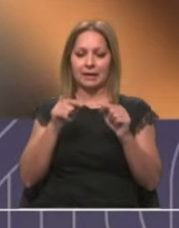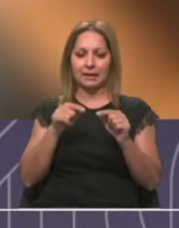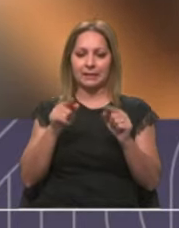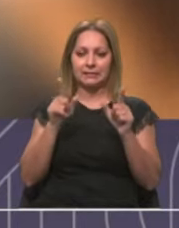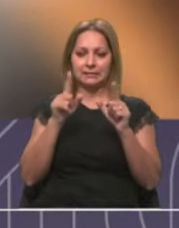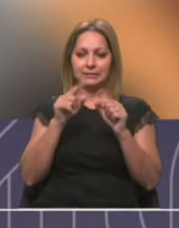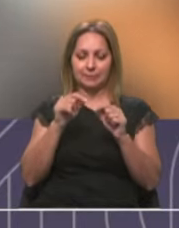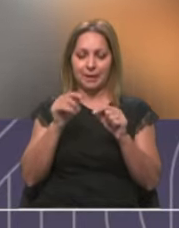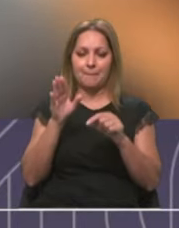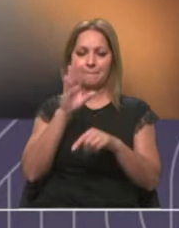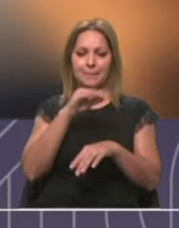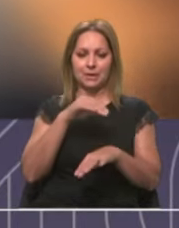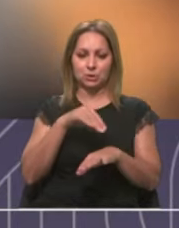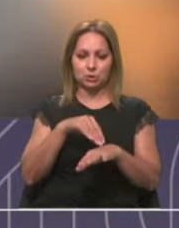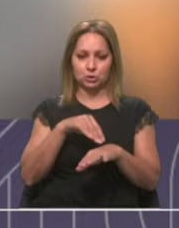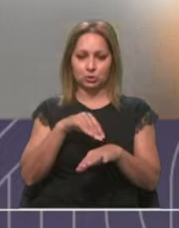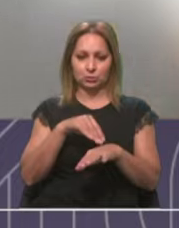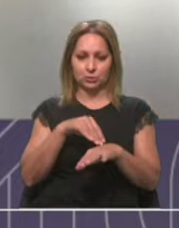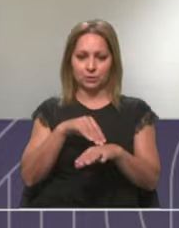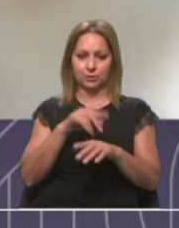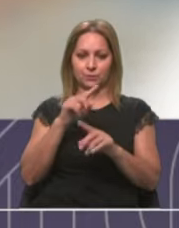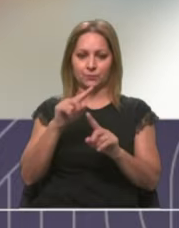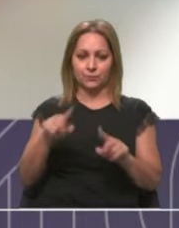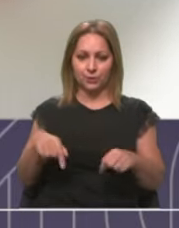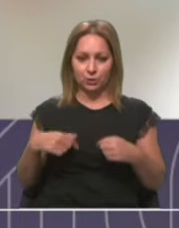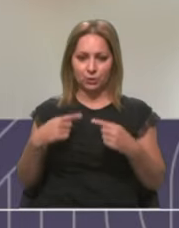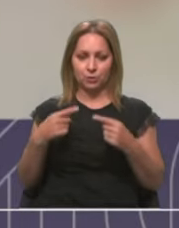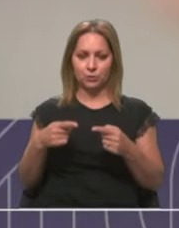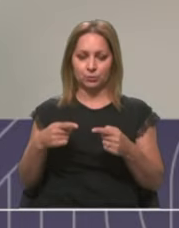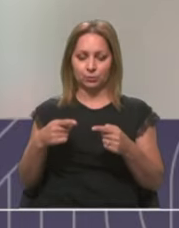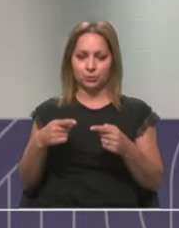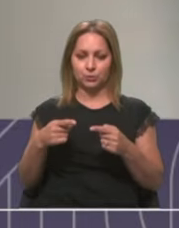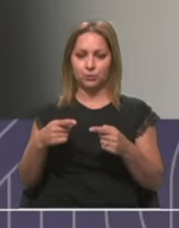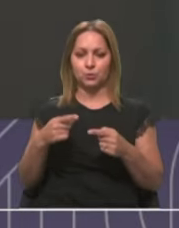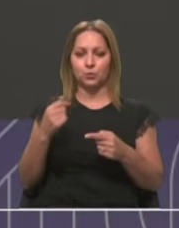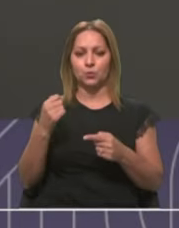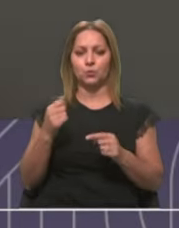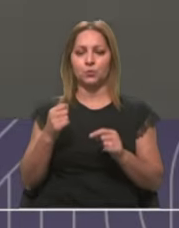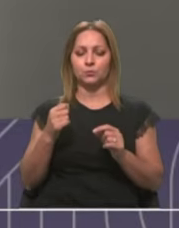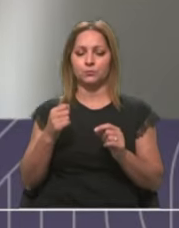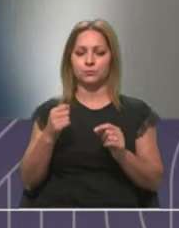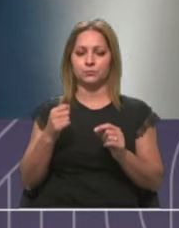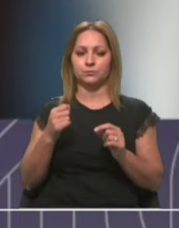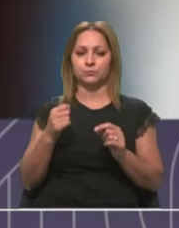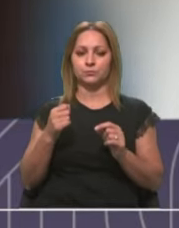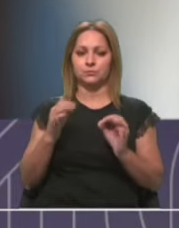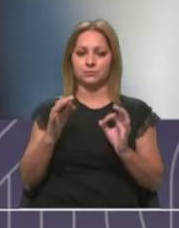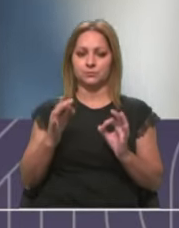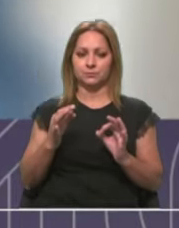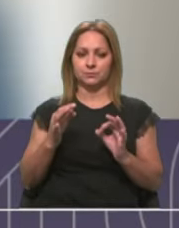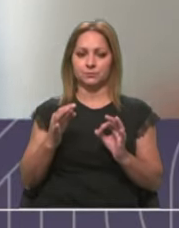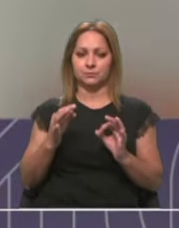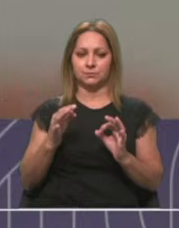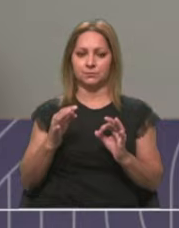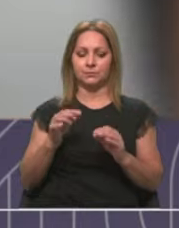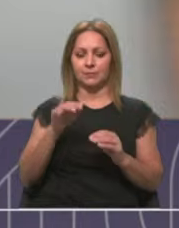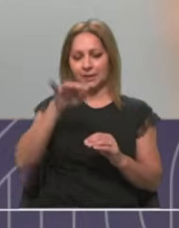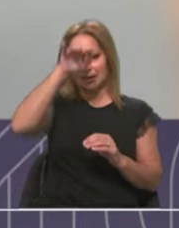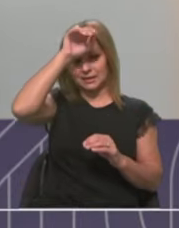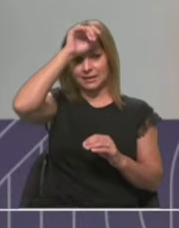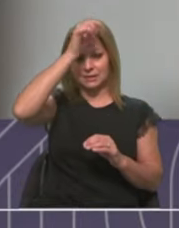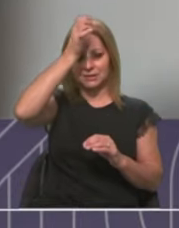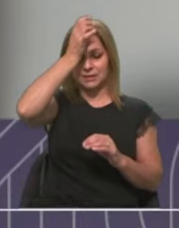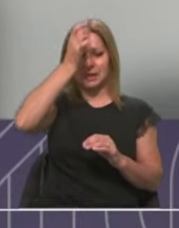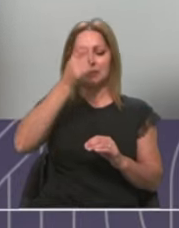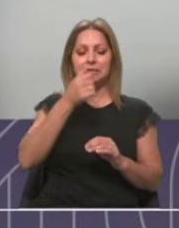ouvidas outras testemunhas. E depois disso veio então o juízo final, digamos, e José Castelo Branco ficou a conhecer as medidas de coação. Volto